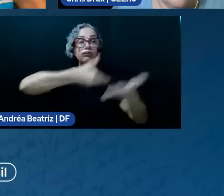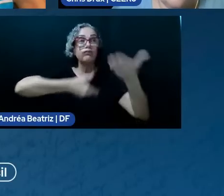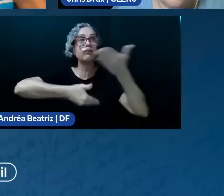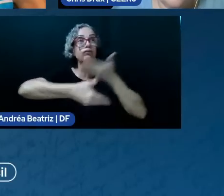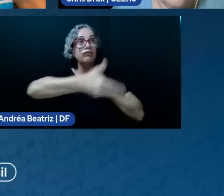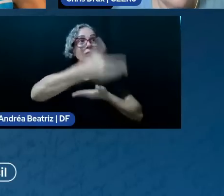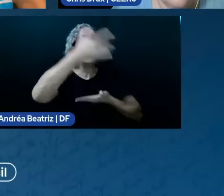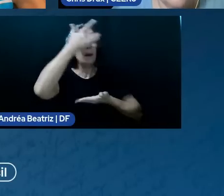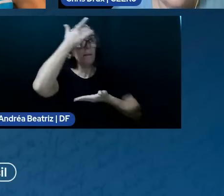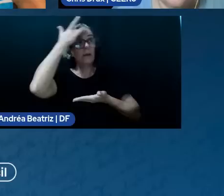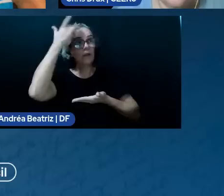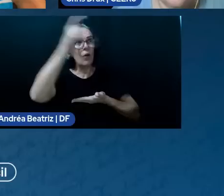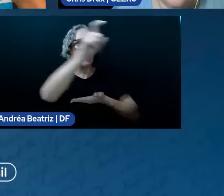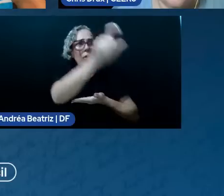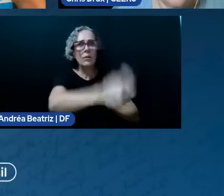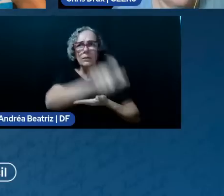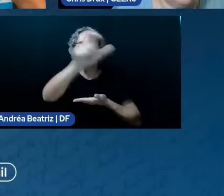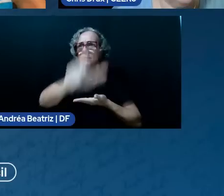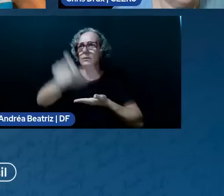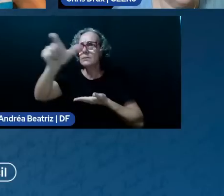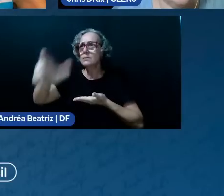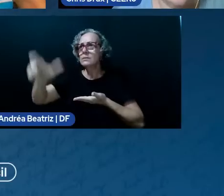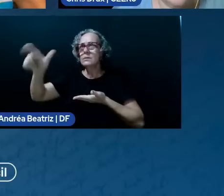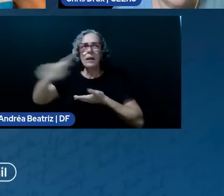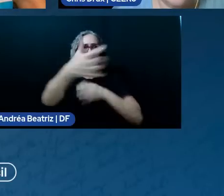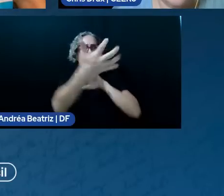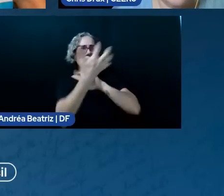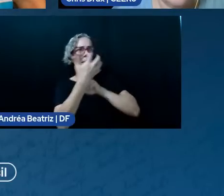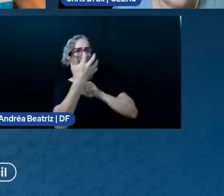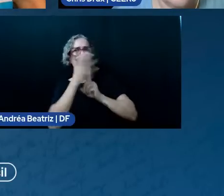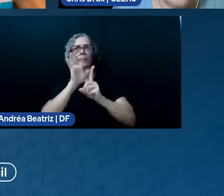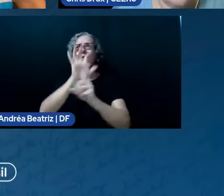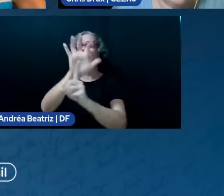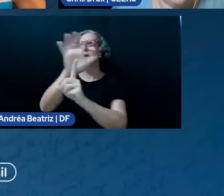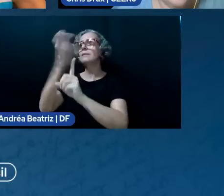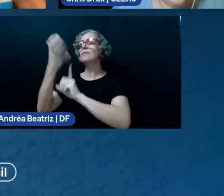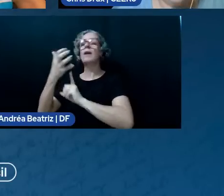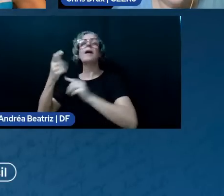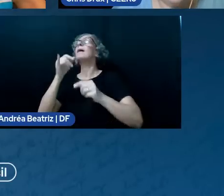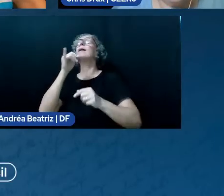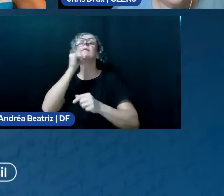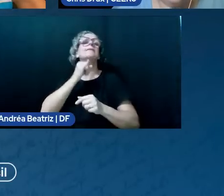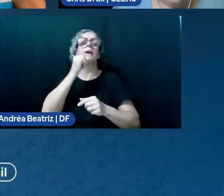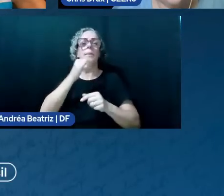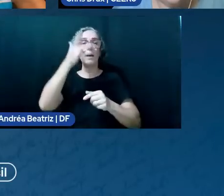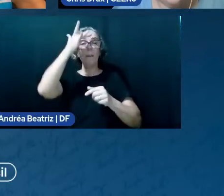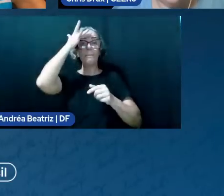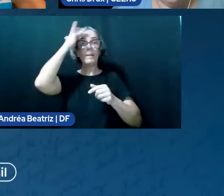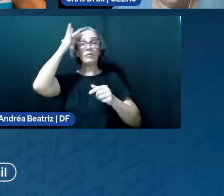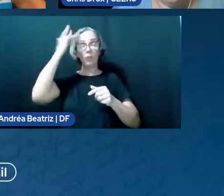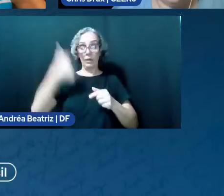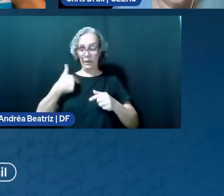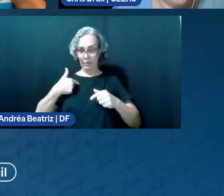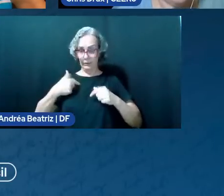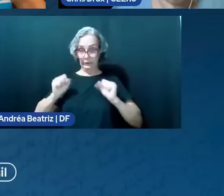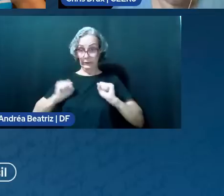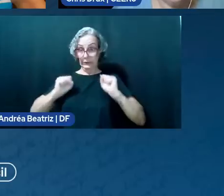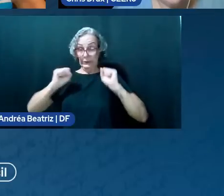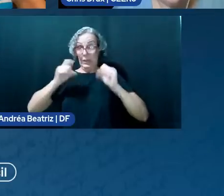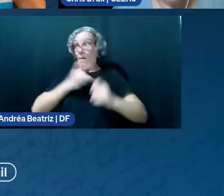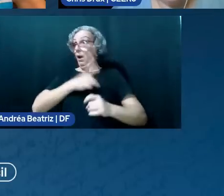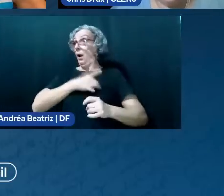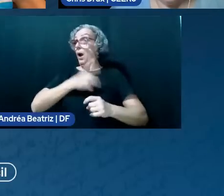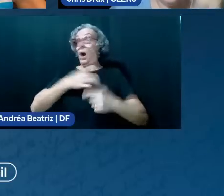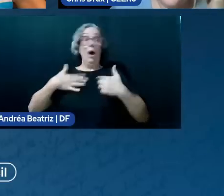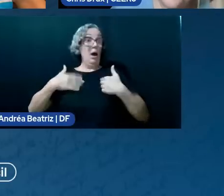da massa, assim como quando a gente está no meio de muitas pessoas, uma entra em pânico. Várias podem entrar em pânico, um boceja, o outro boceja